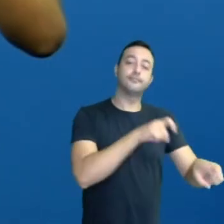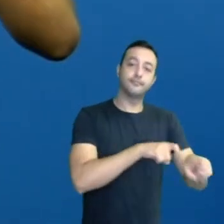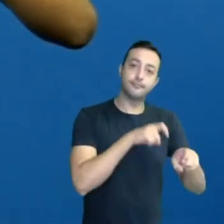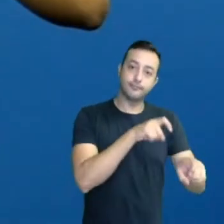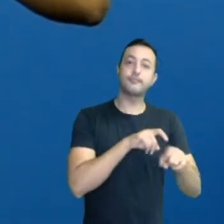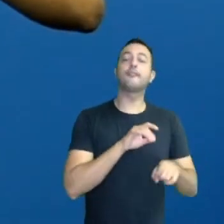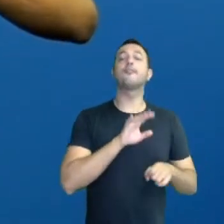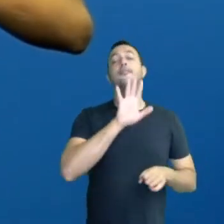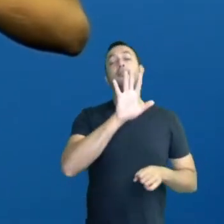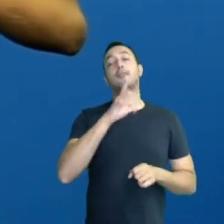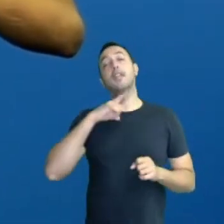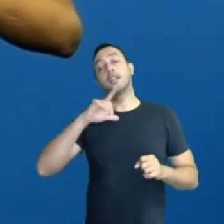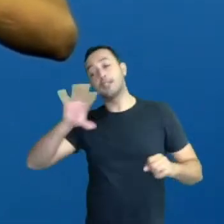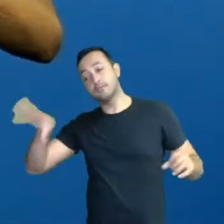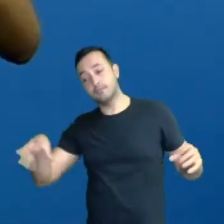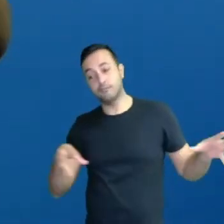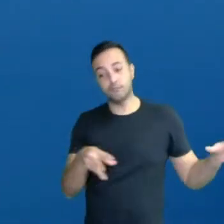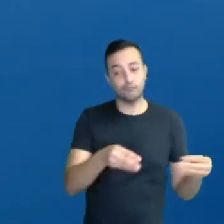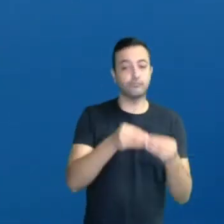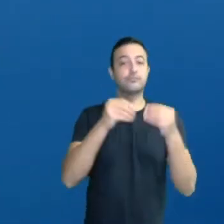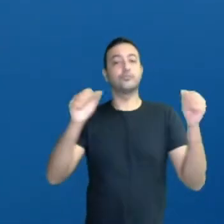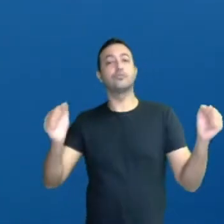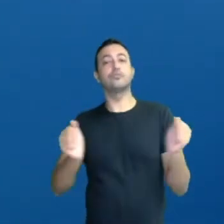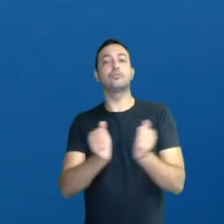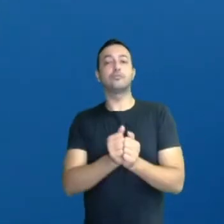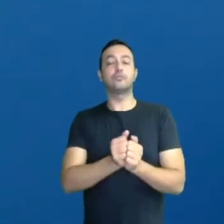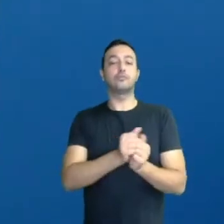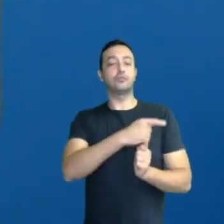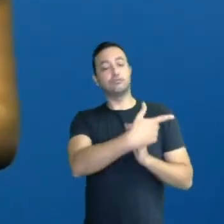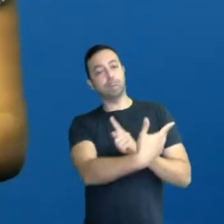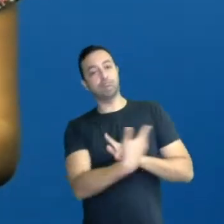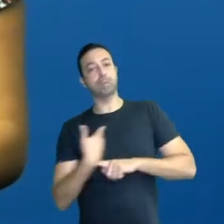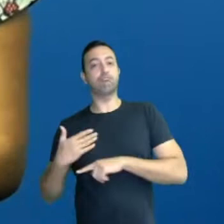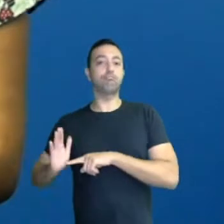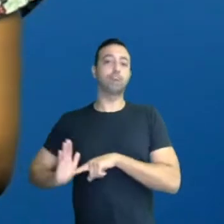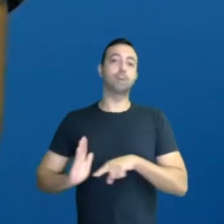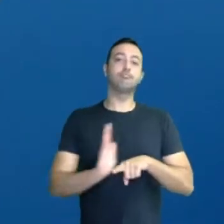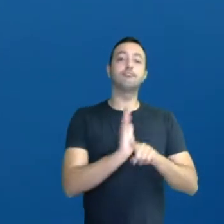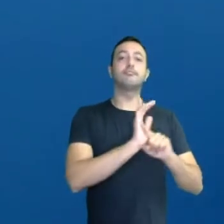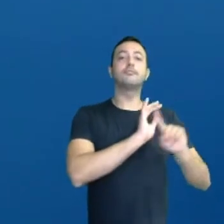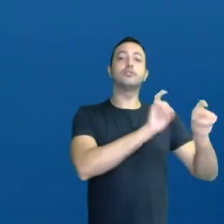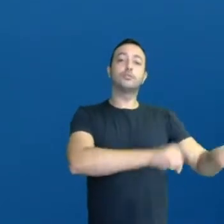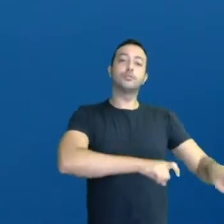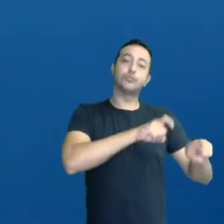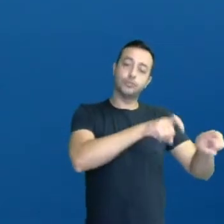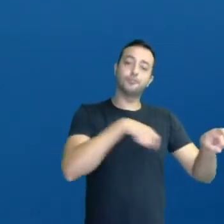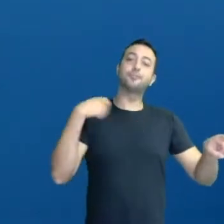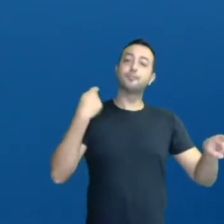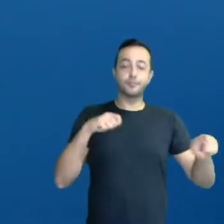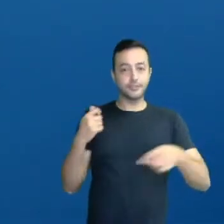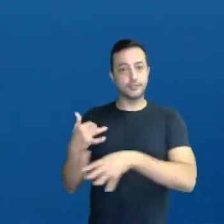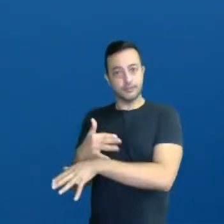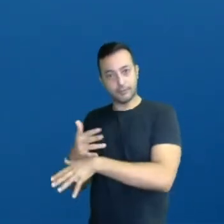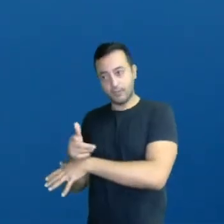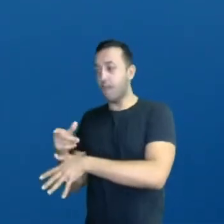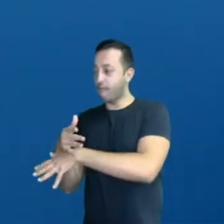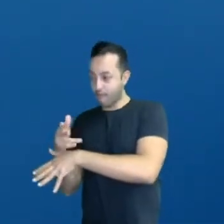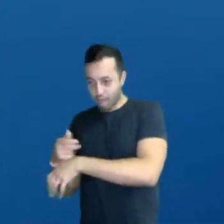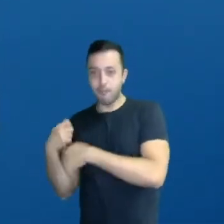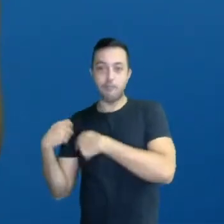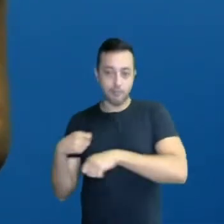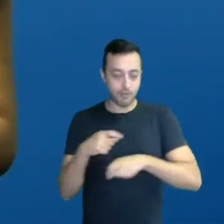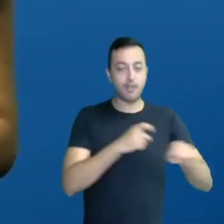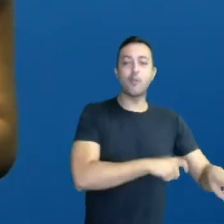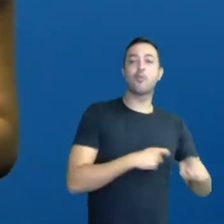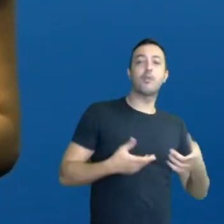uma complementa a outra, porque um dá suporte ao outro. A zona rural não existe sem a zona urbana e a zona urbana não